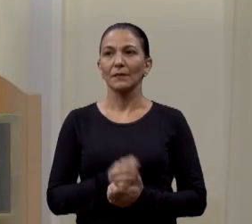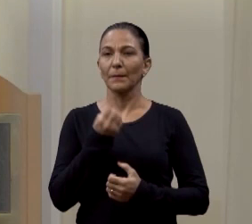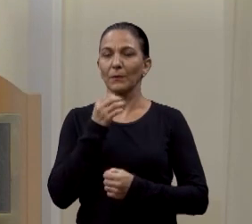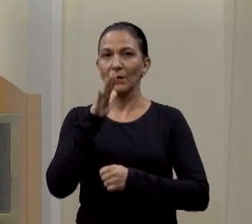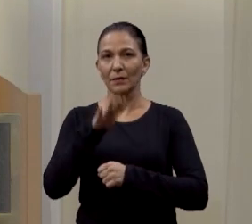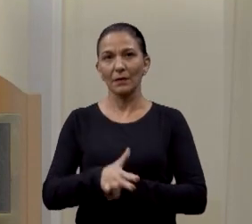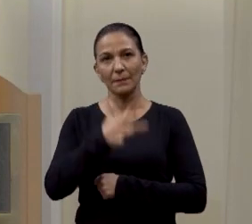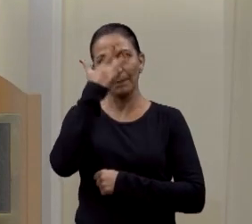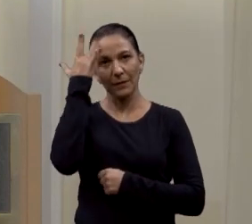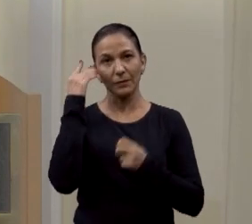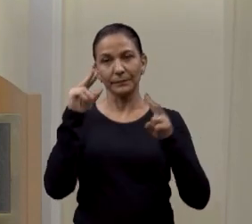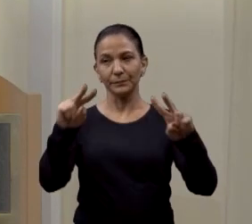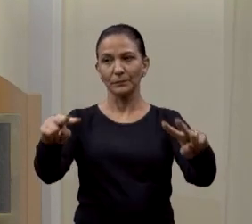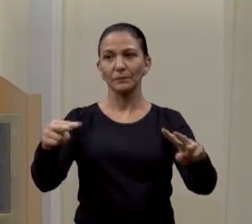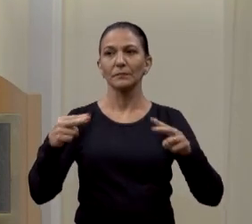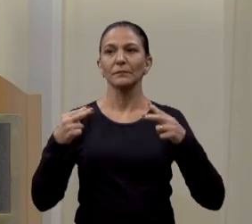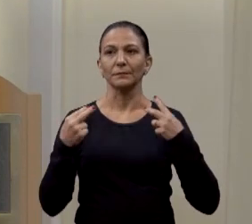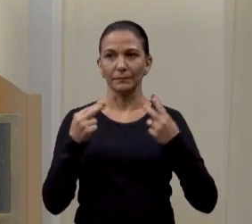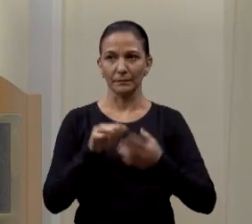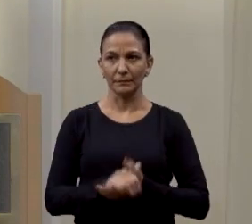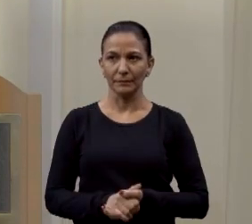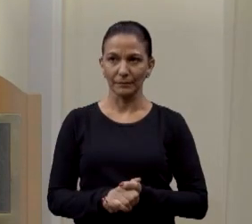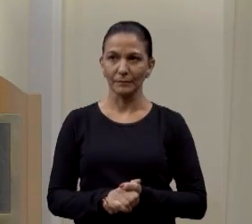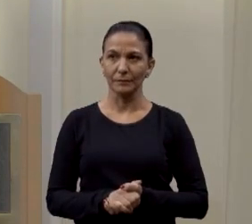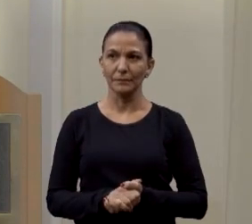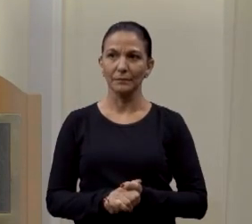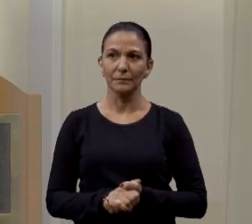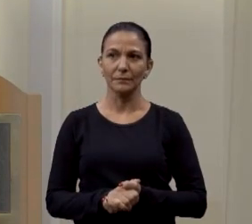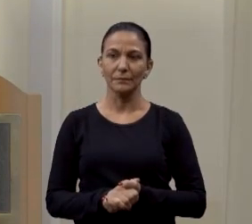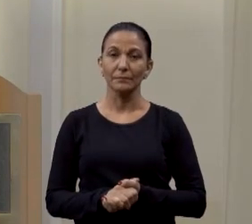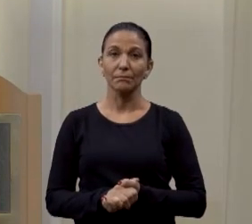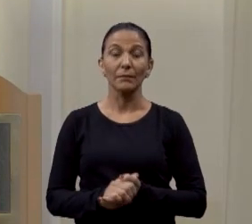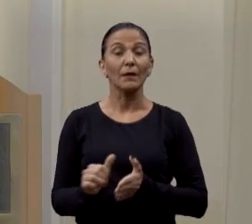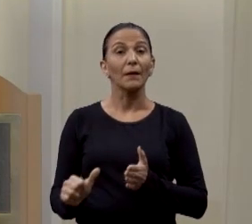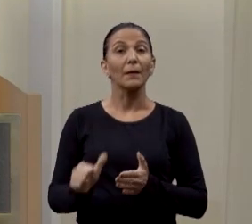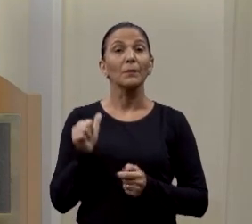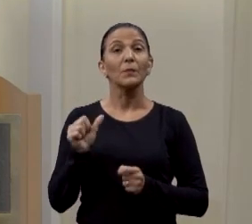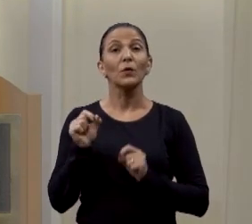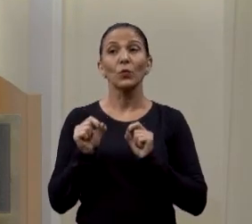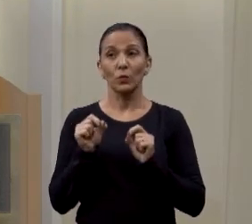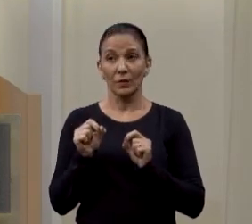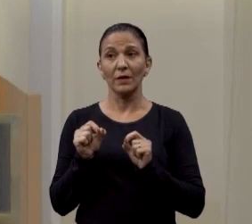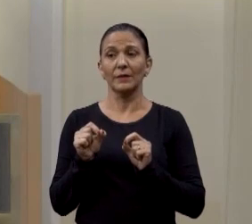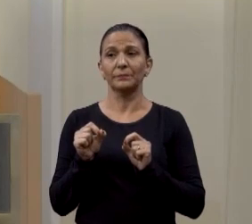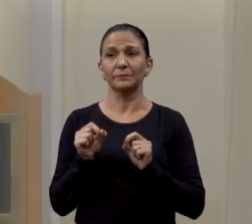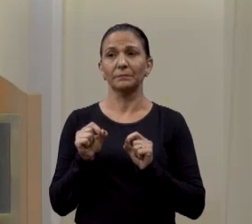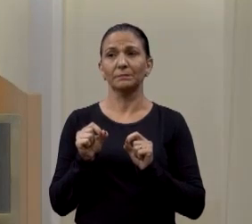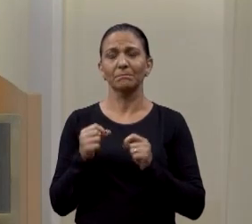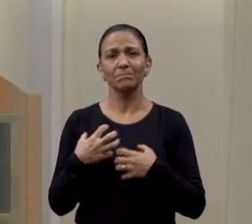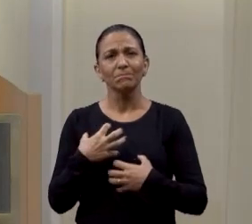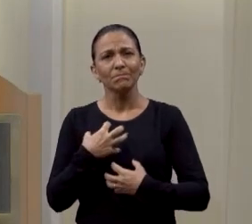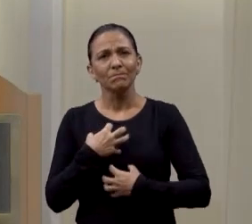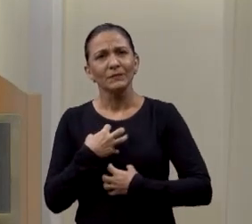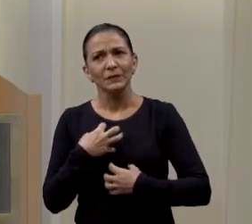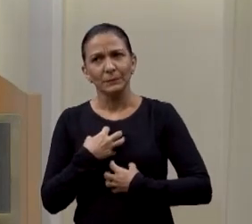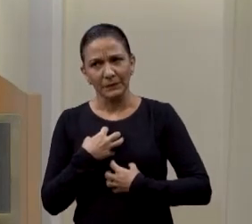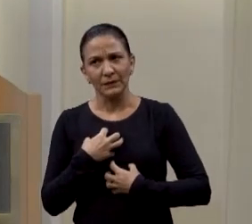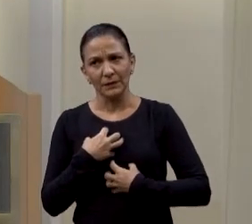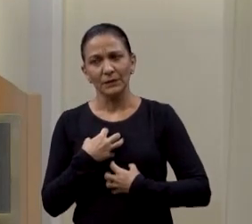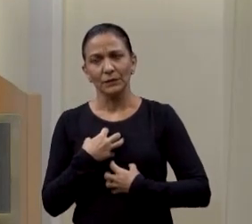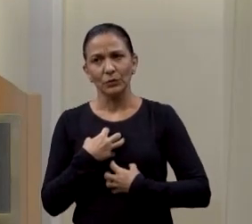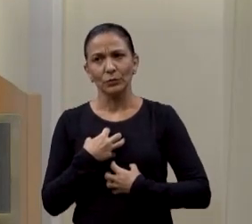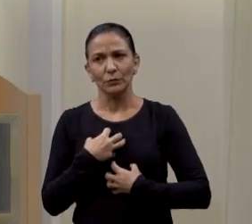Boa tarde a todos e todas, todes. Quero primeiro me solidarizar, presidente, porque